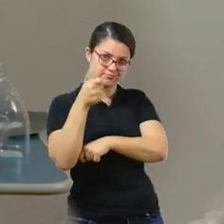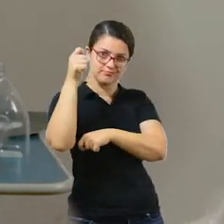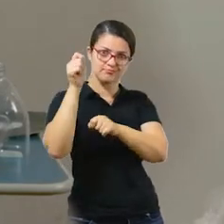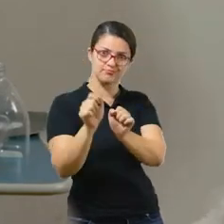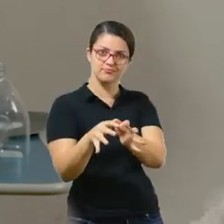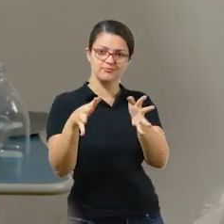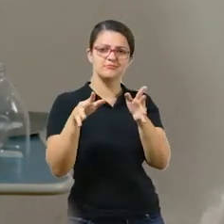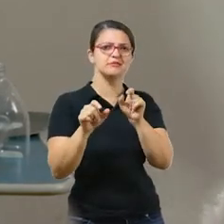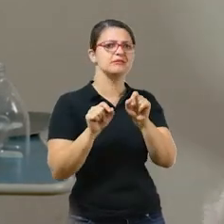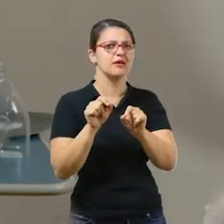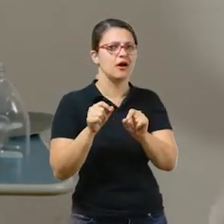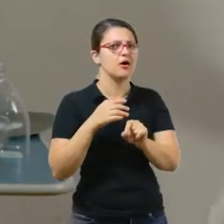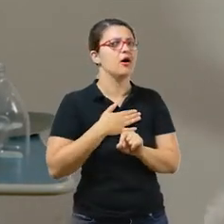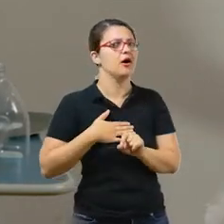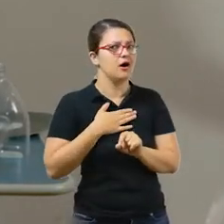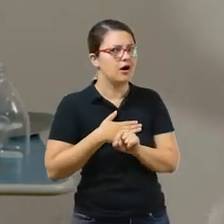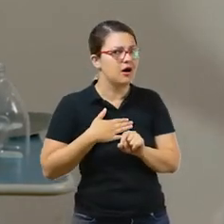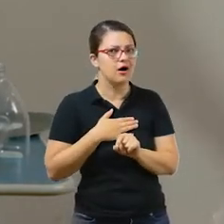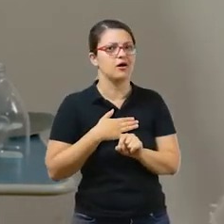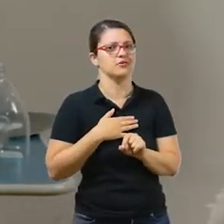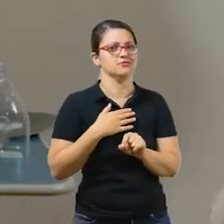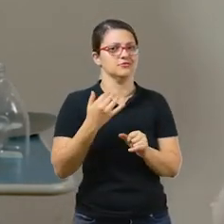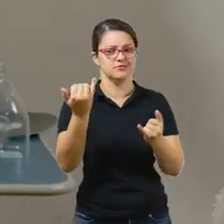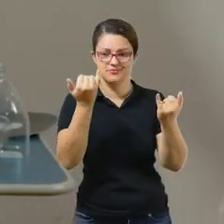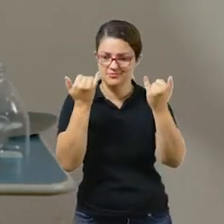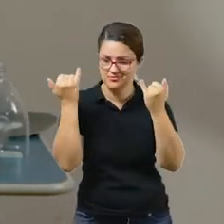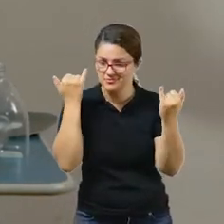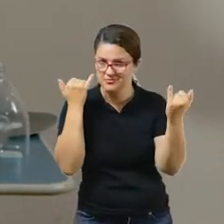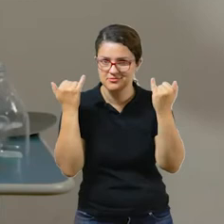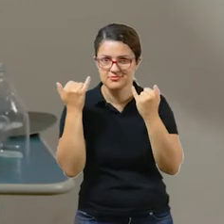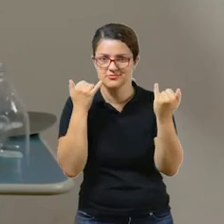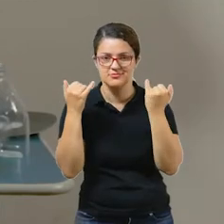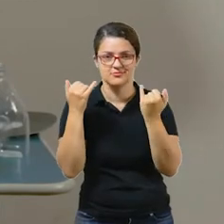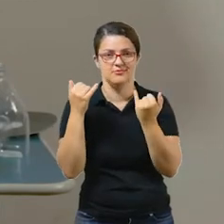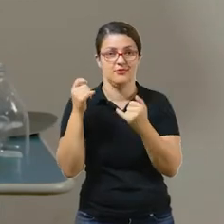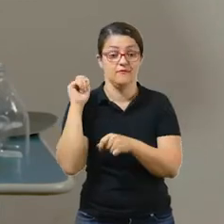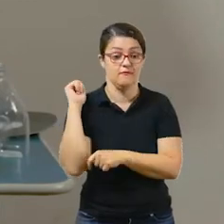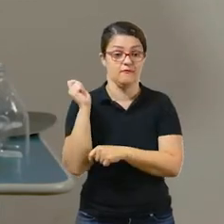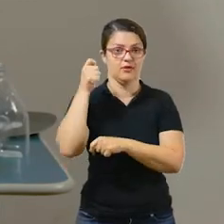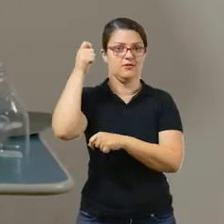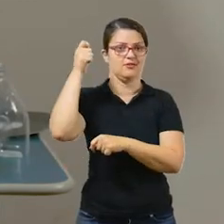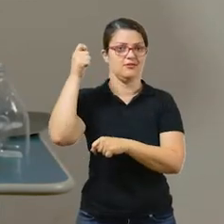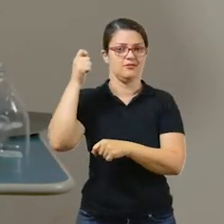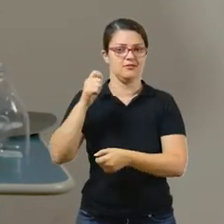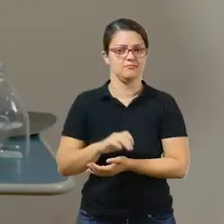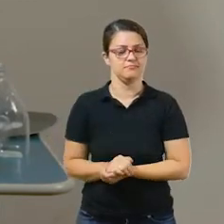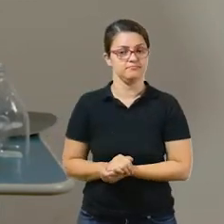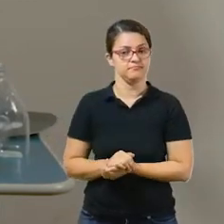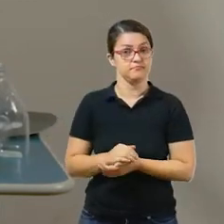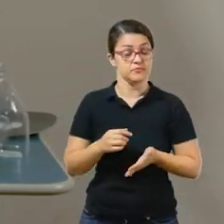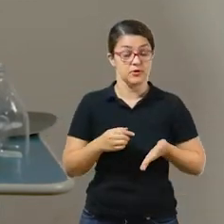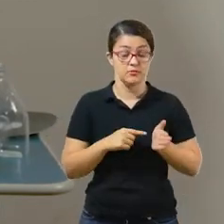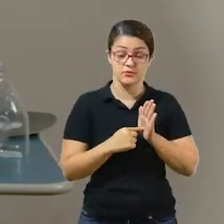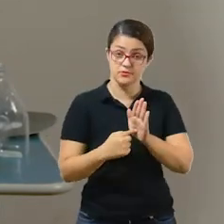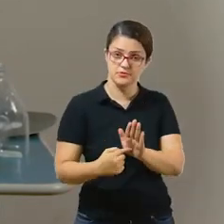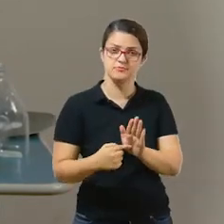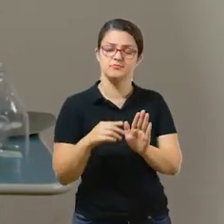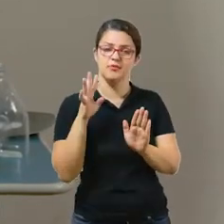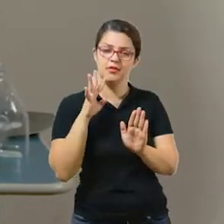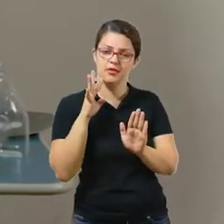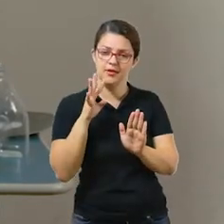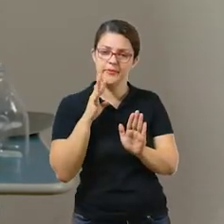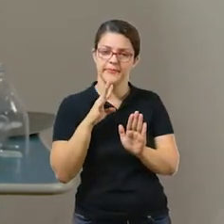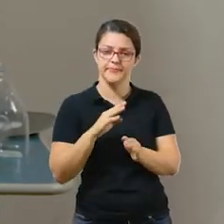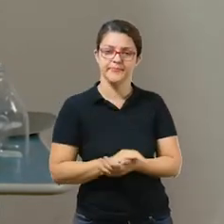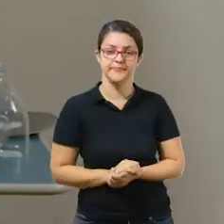conto de fadas. E hoje trouxe aqui para apresentar para vocês alguns que são muito interessantes e muito bacanas.